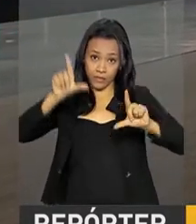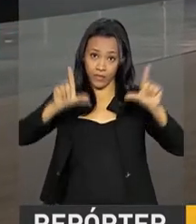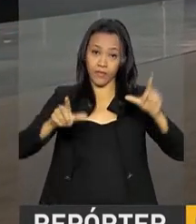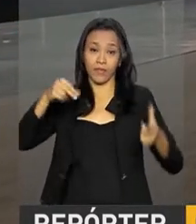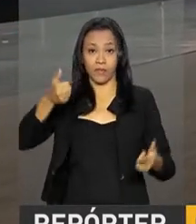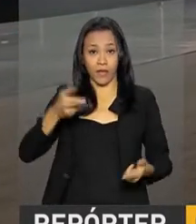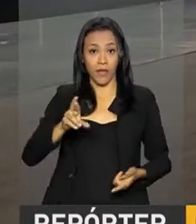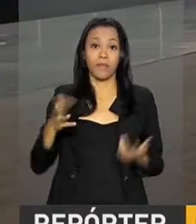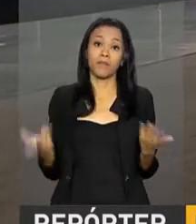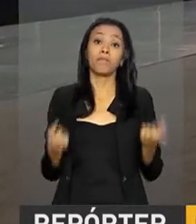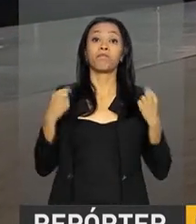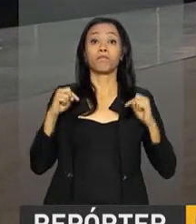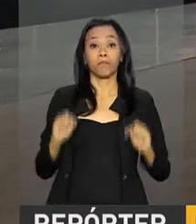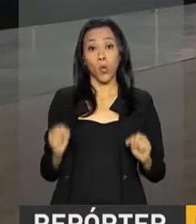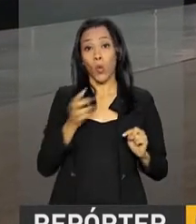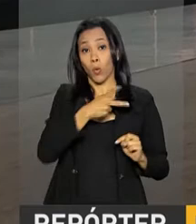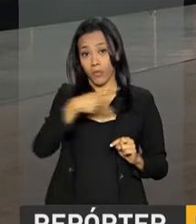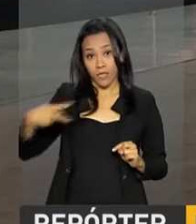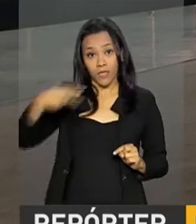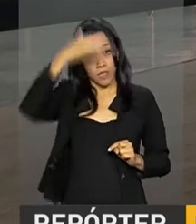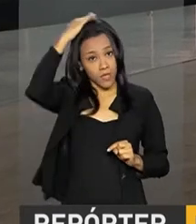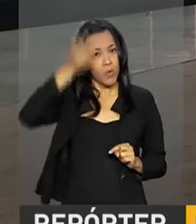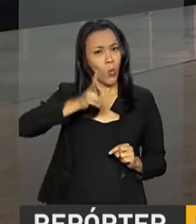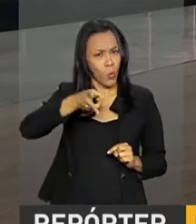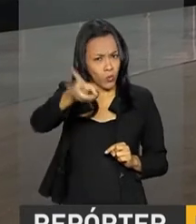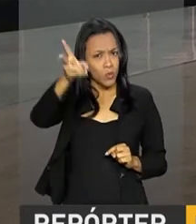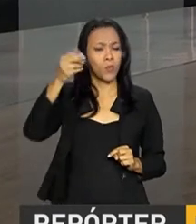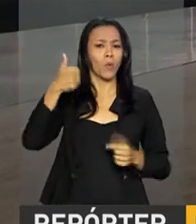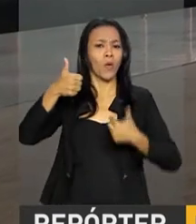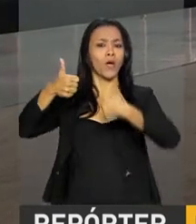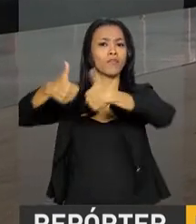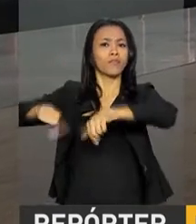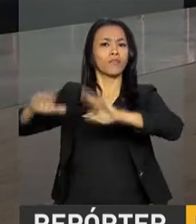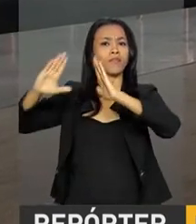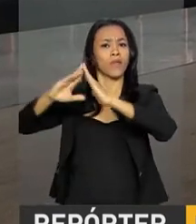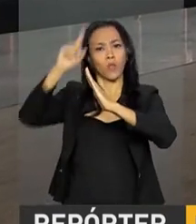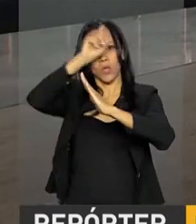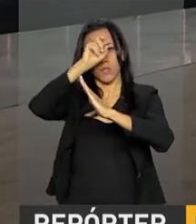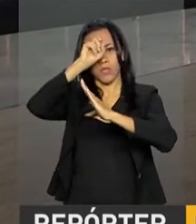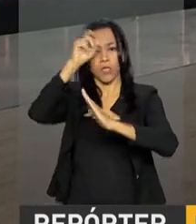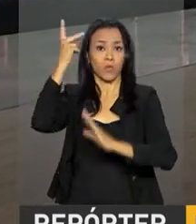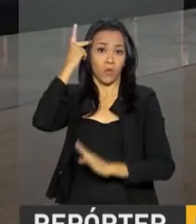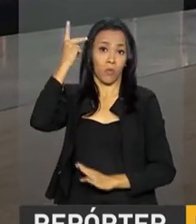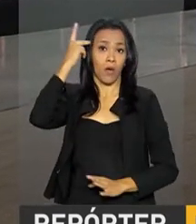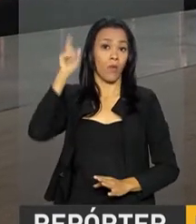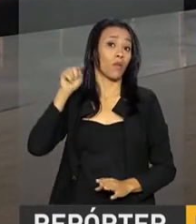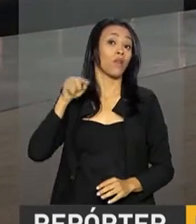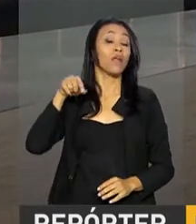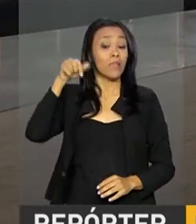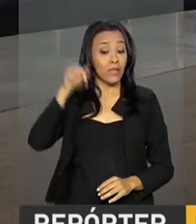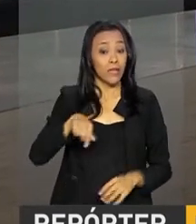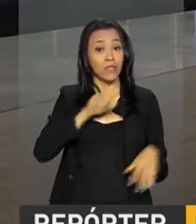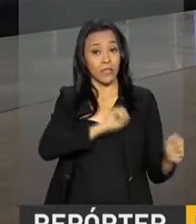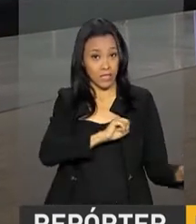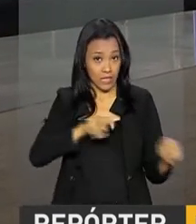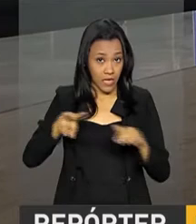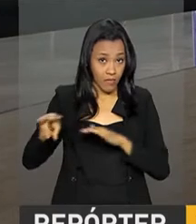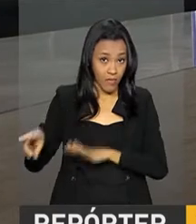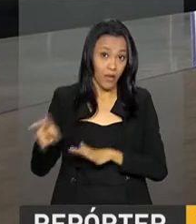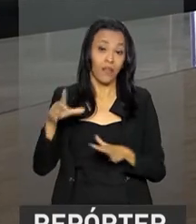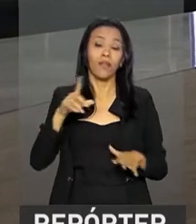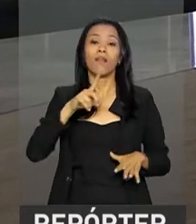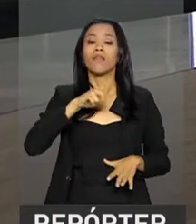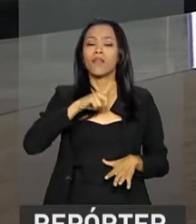isso o presidente michel temer continua internado no hospital sírio libanês em são paulo onde nesta semana passou por um pequeno